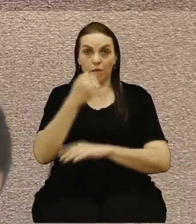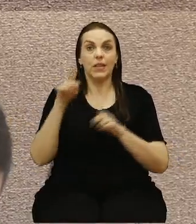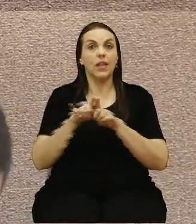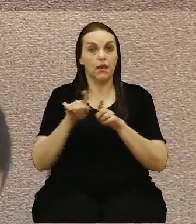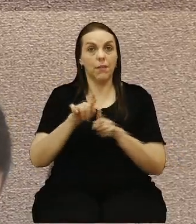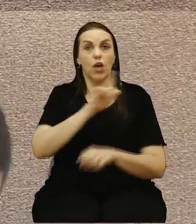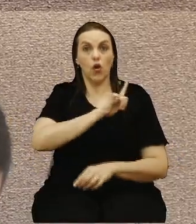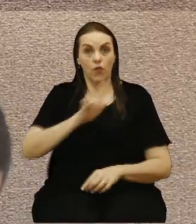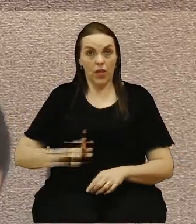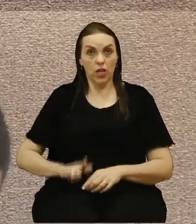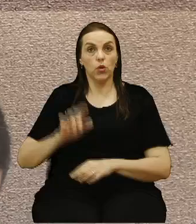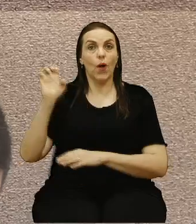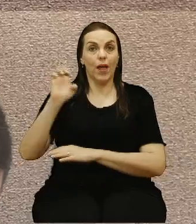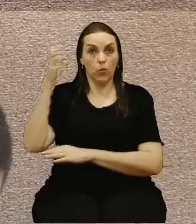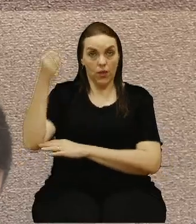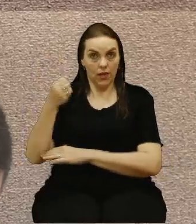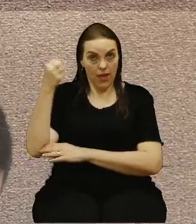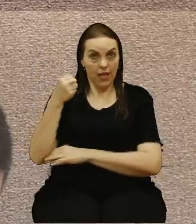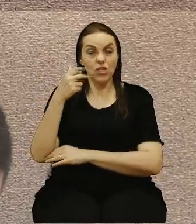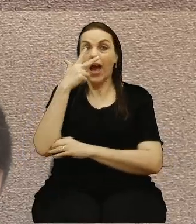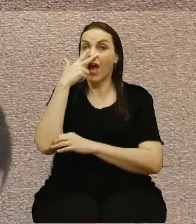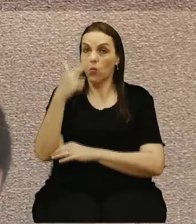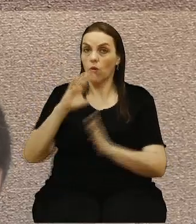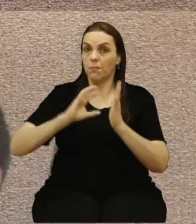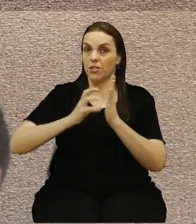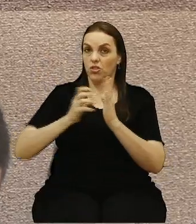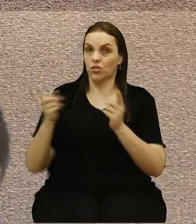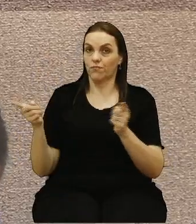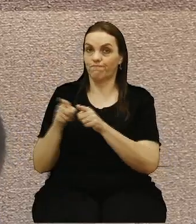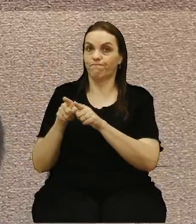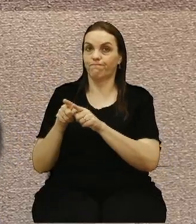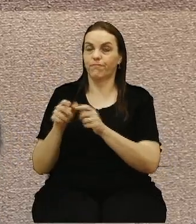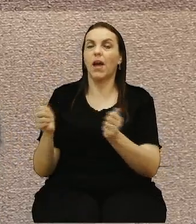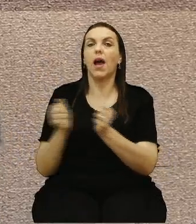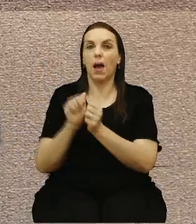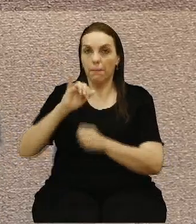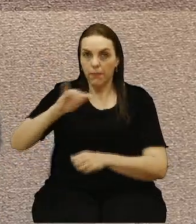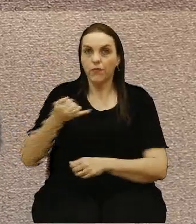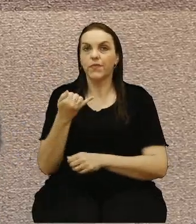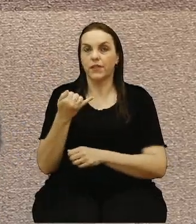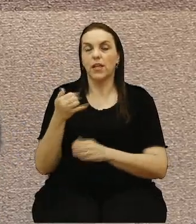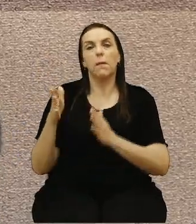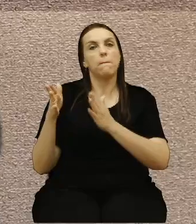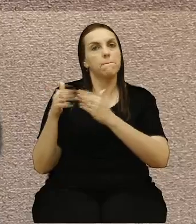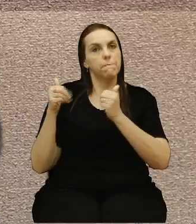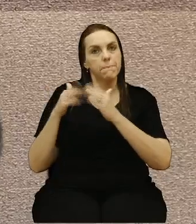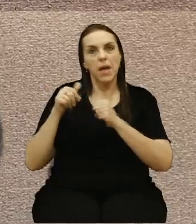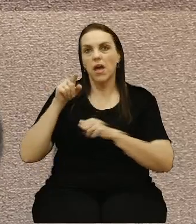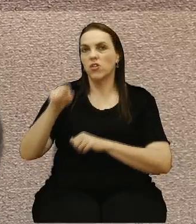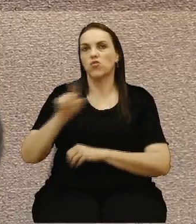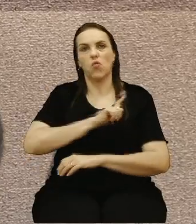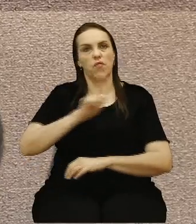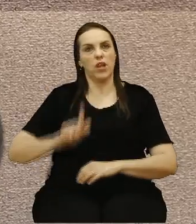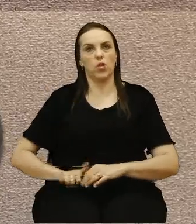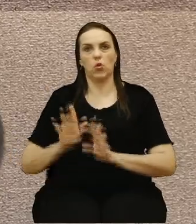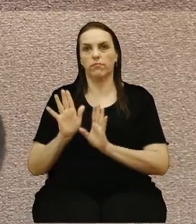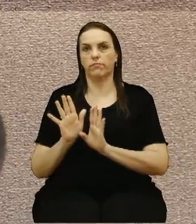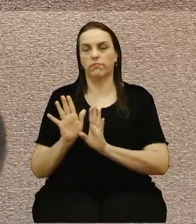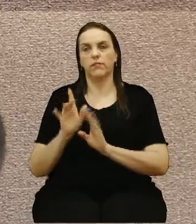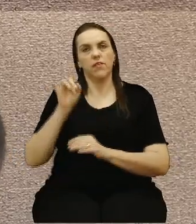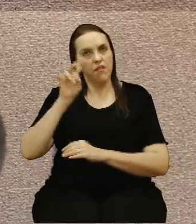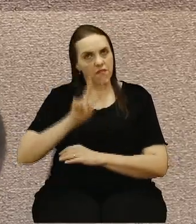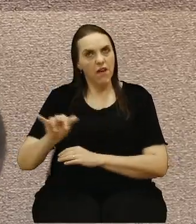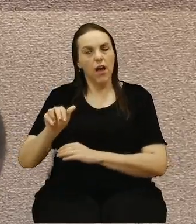é do mesmo partido do prefeito, então ele solicite ao governador.